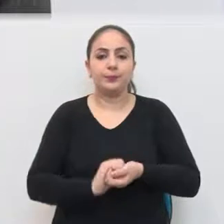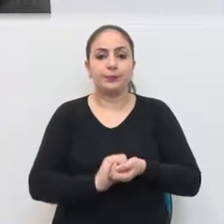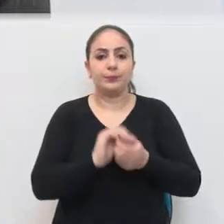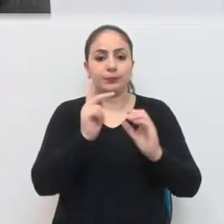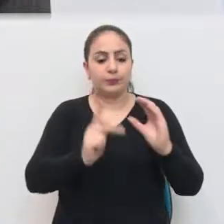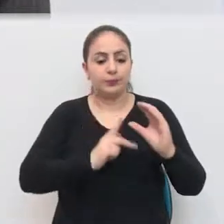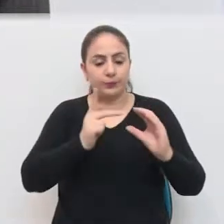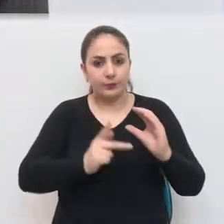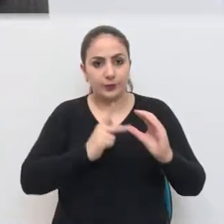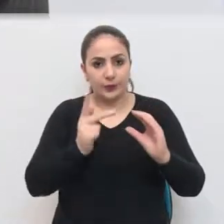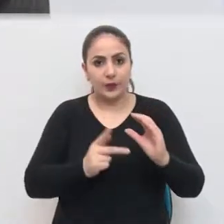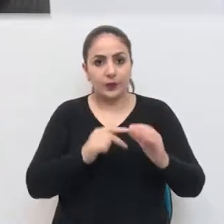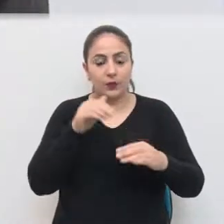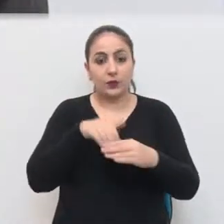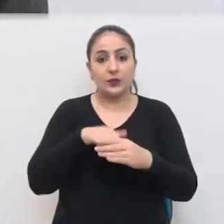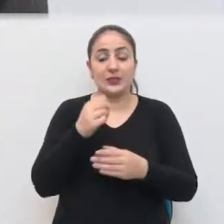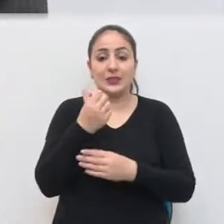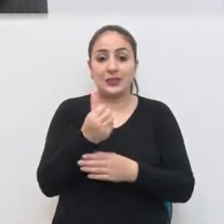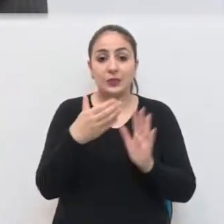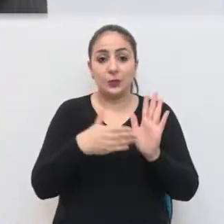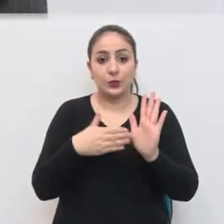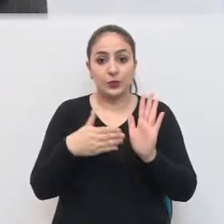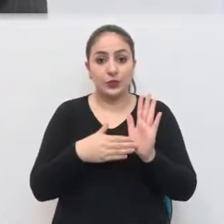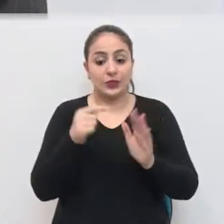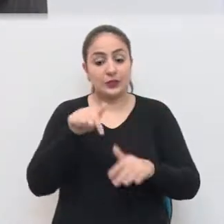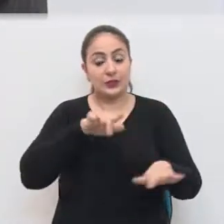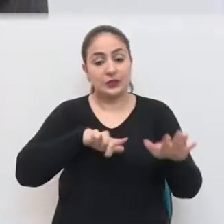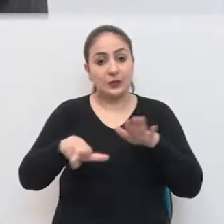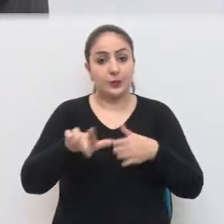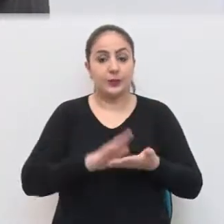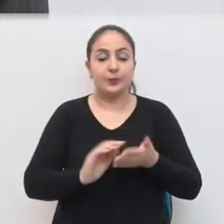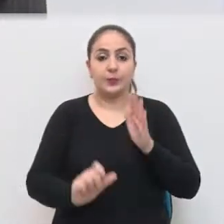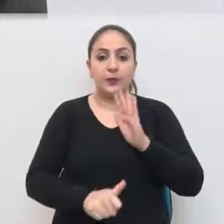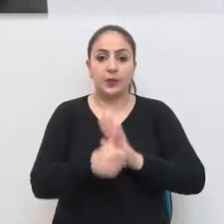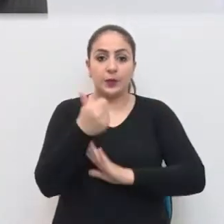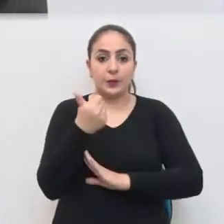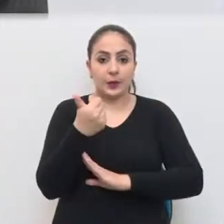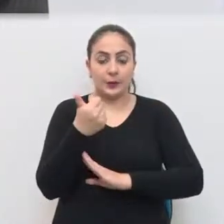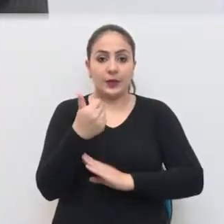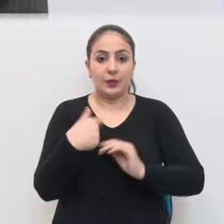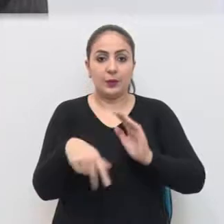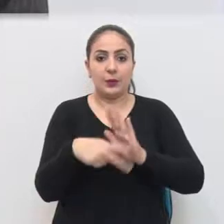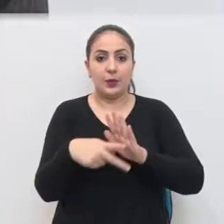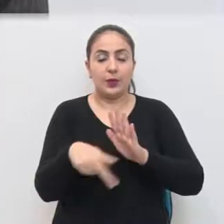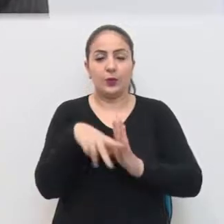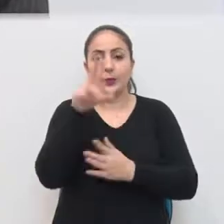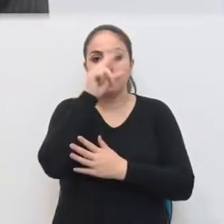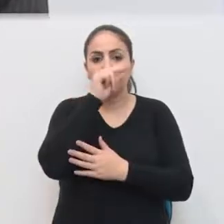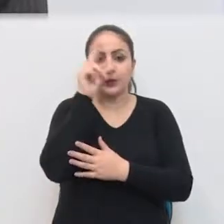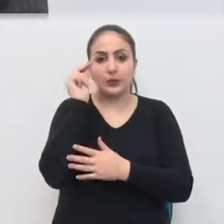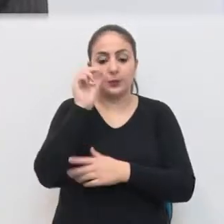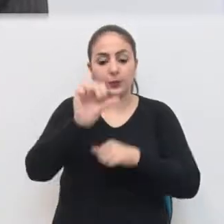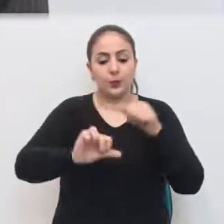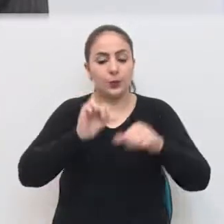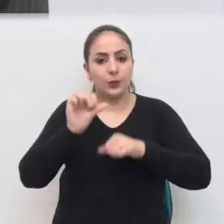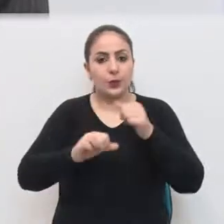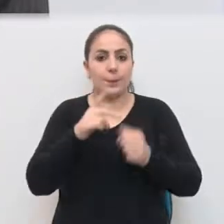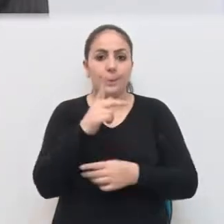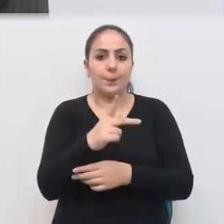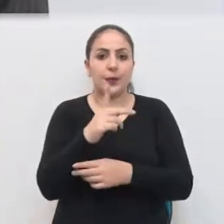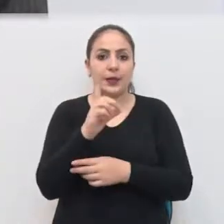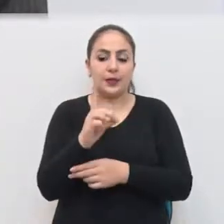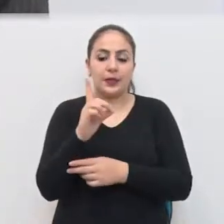Câmara de Vereadores votou 6 proposições nesta semana. A primeira delas veio do Poder Executivo e